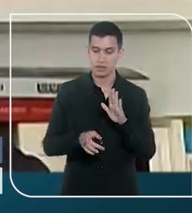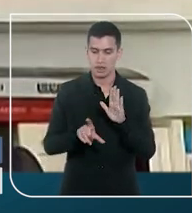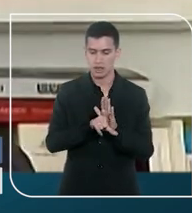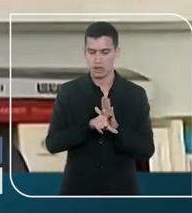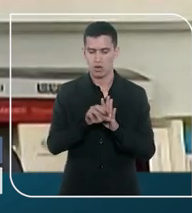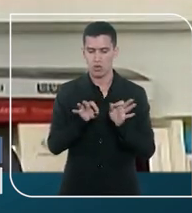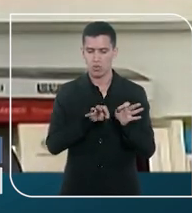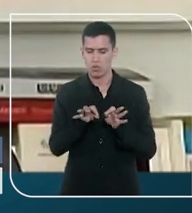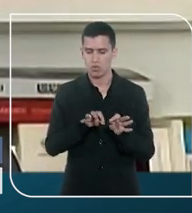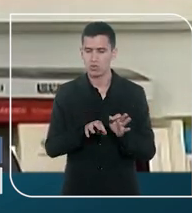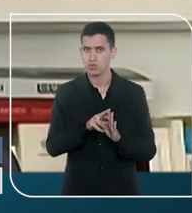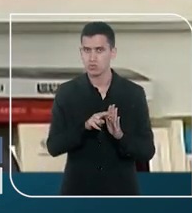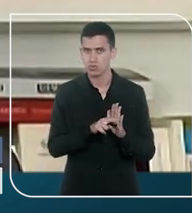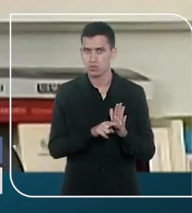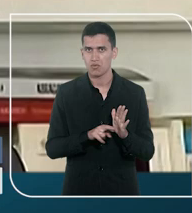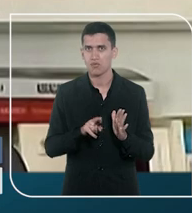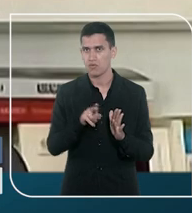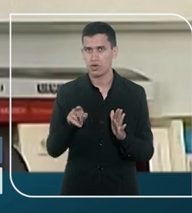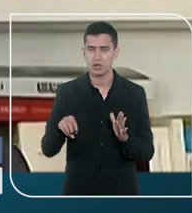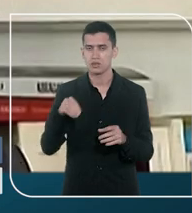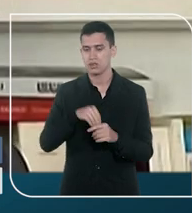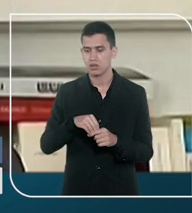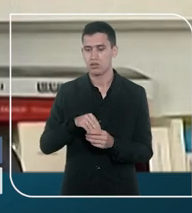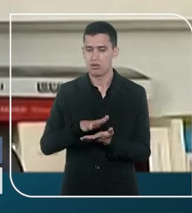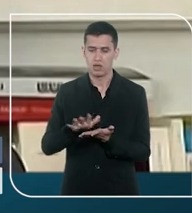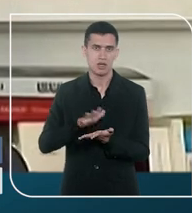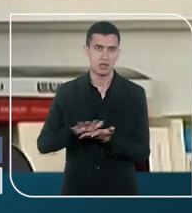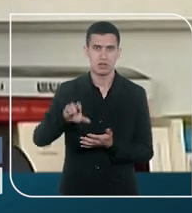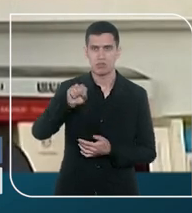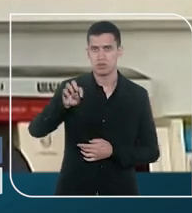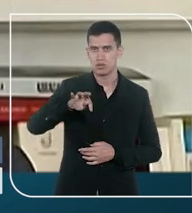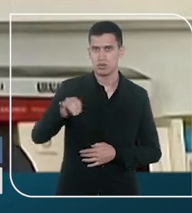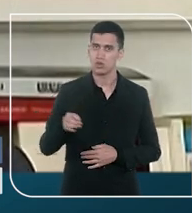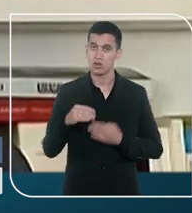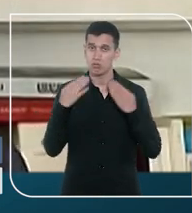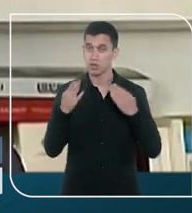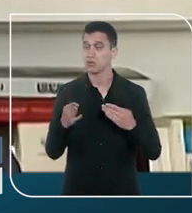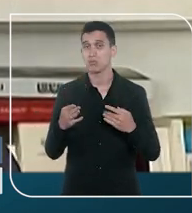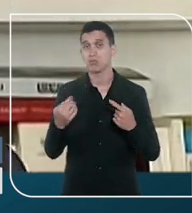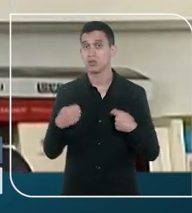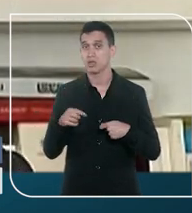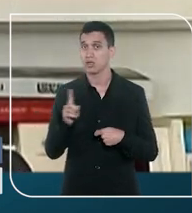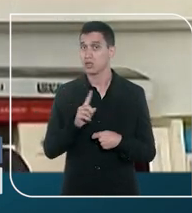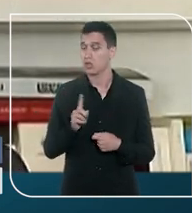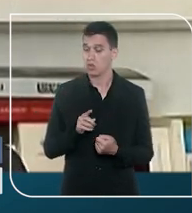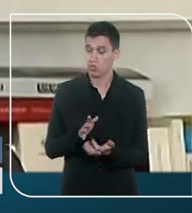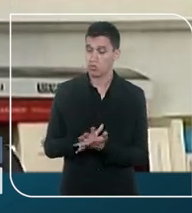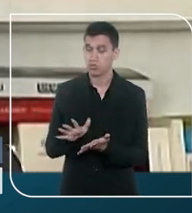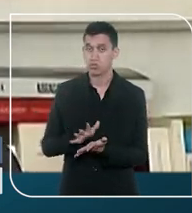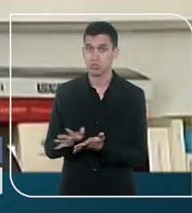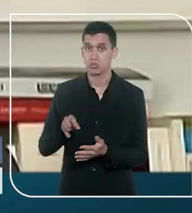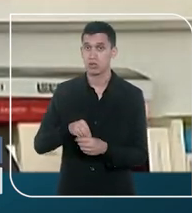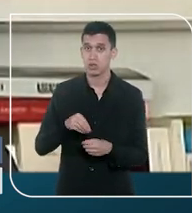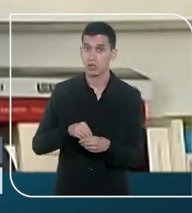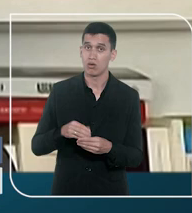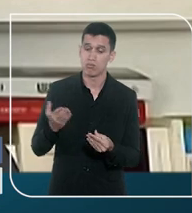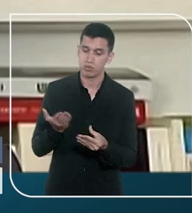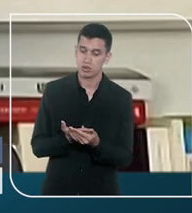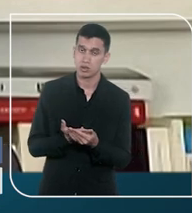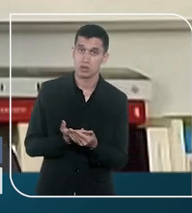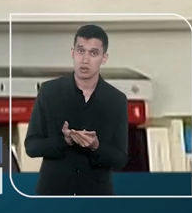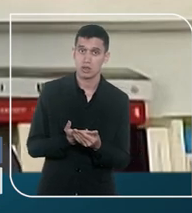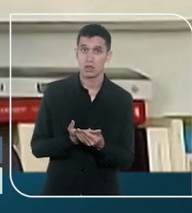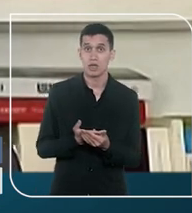regula as custas no STJ, ela prevê que não são devidas custas nos processos